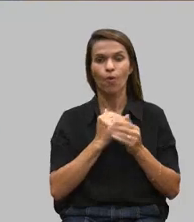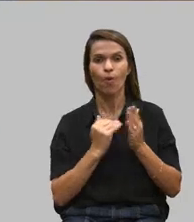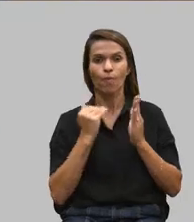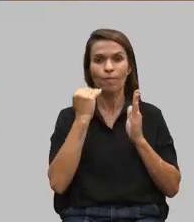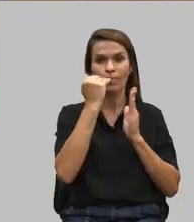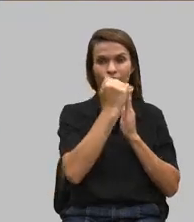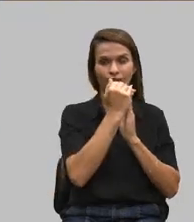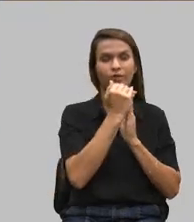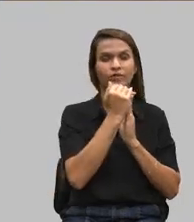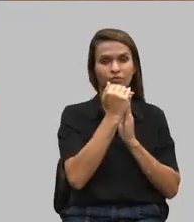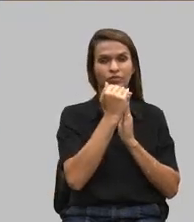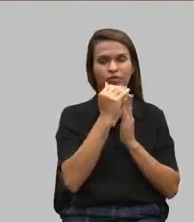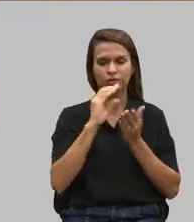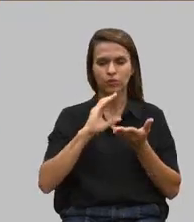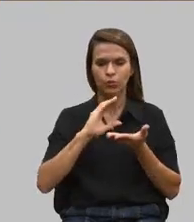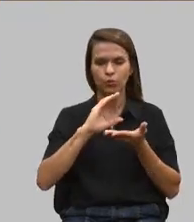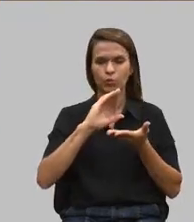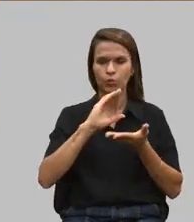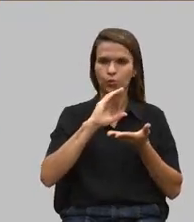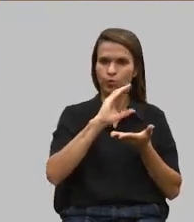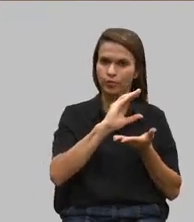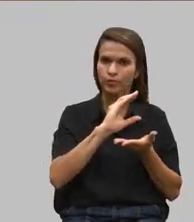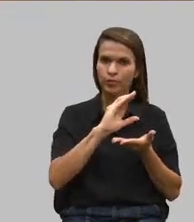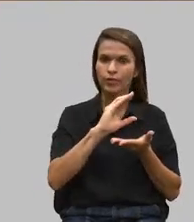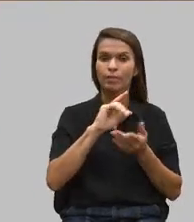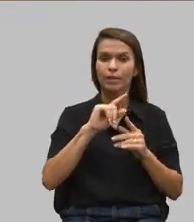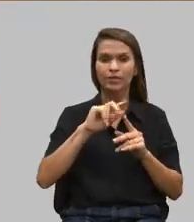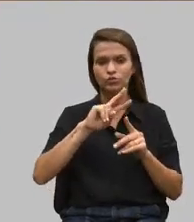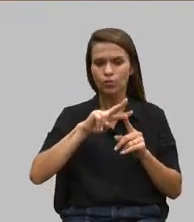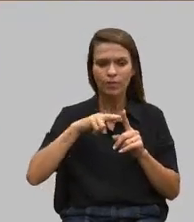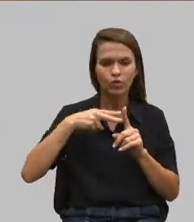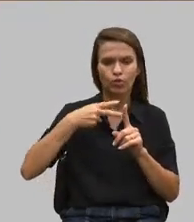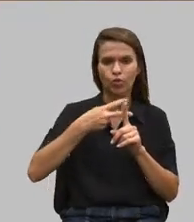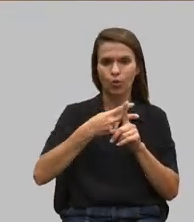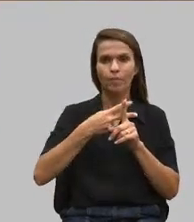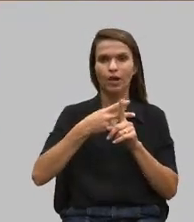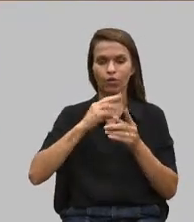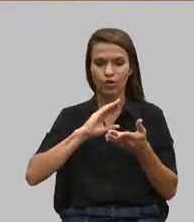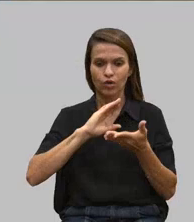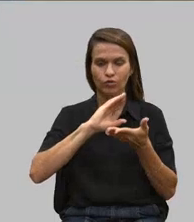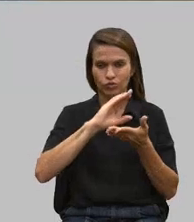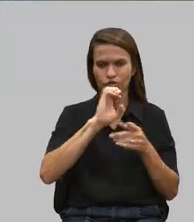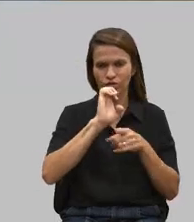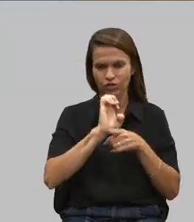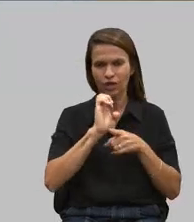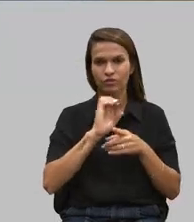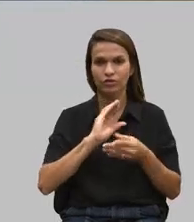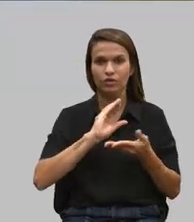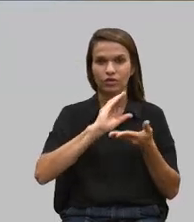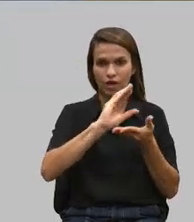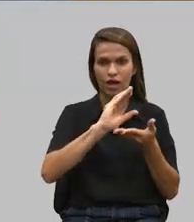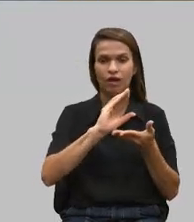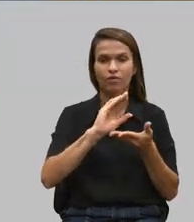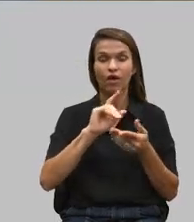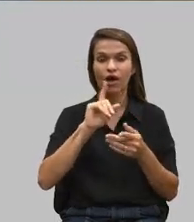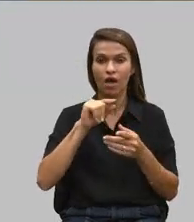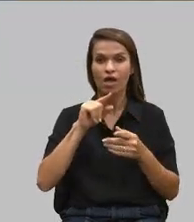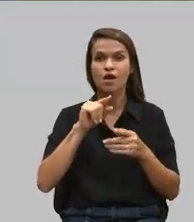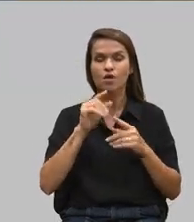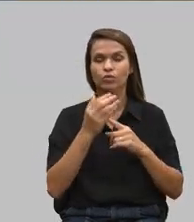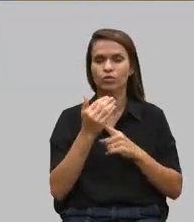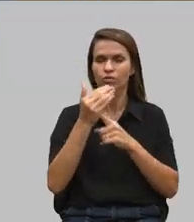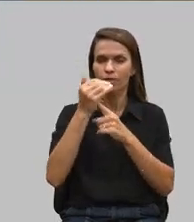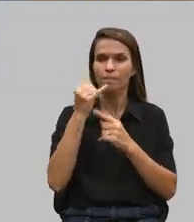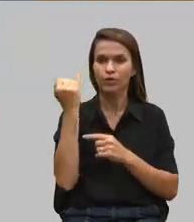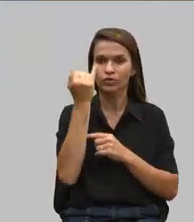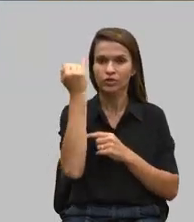custeio desses cus né a gente quase que mais que dobrou os recursos que o estado passava que é um equipamento bastante importante e que tava a muito